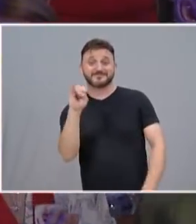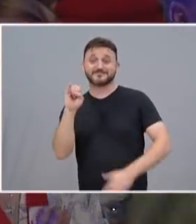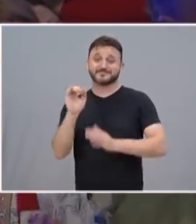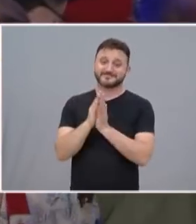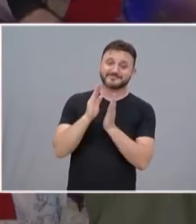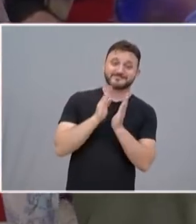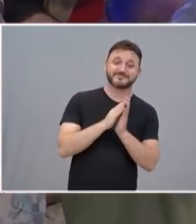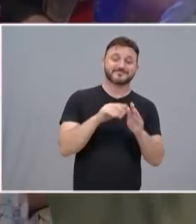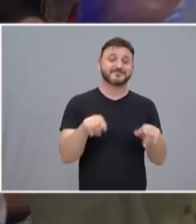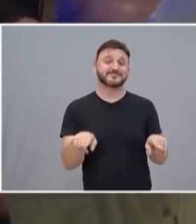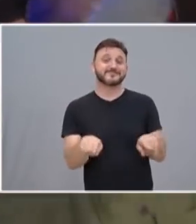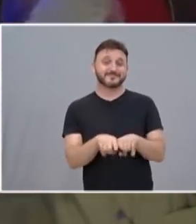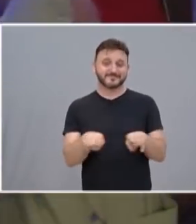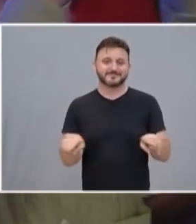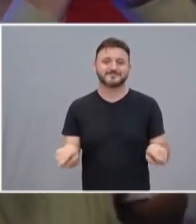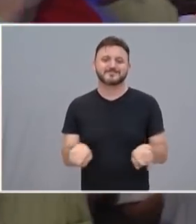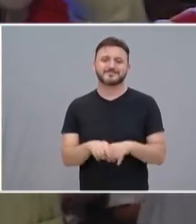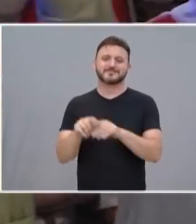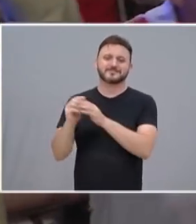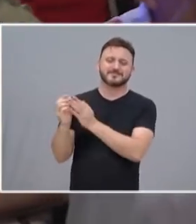você.